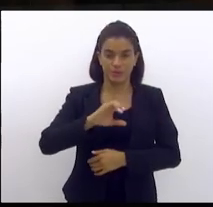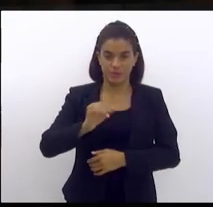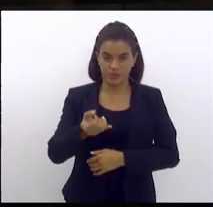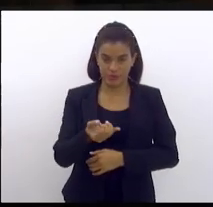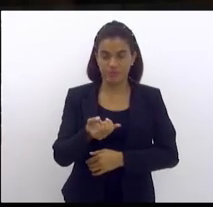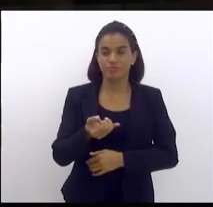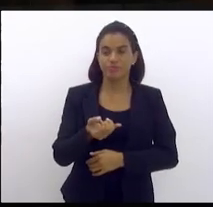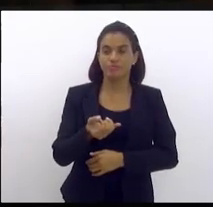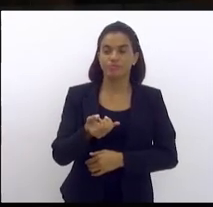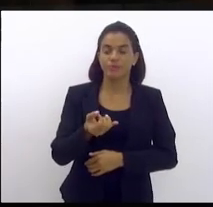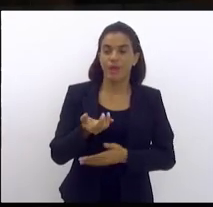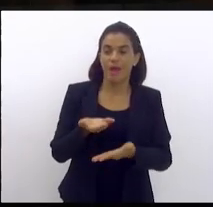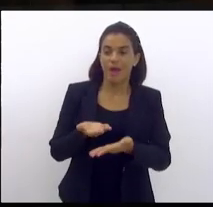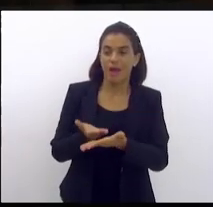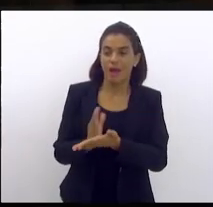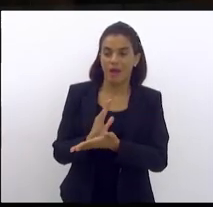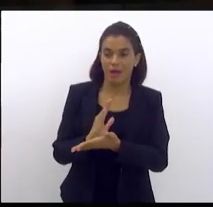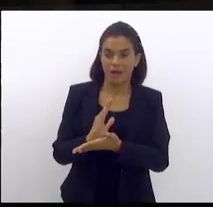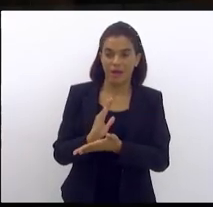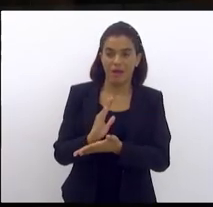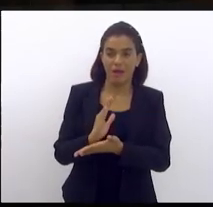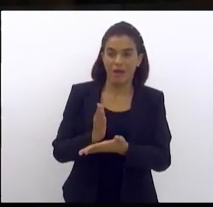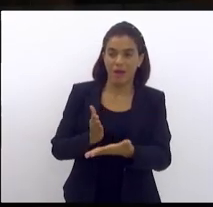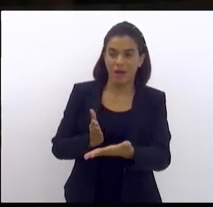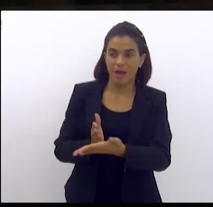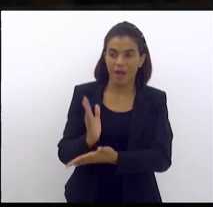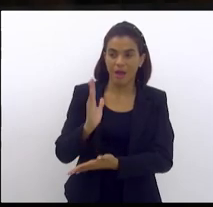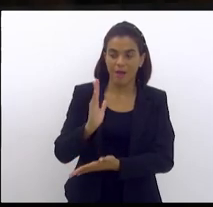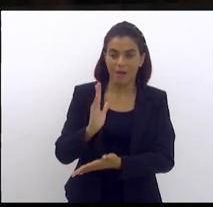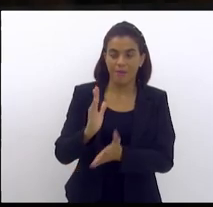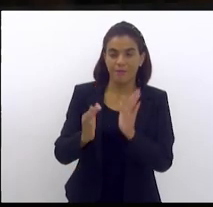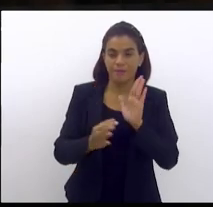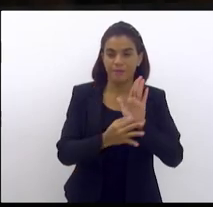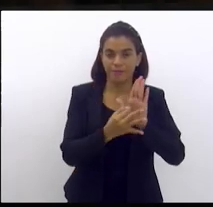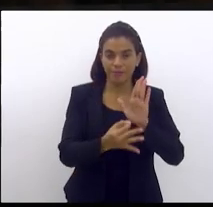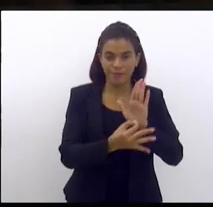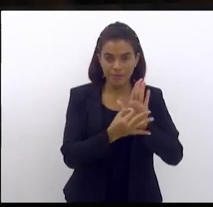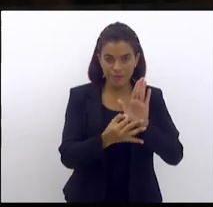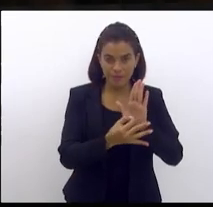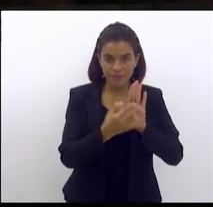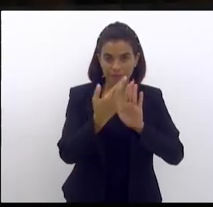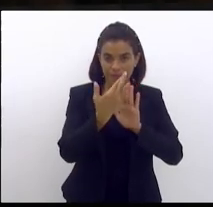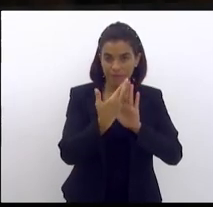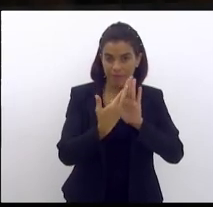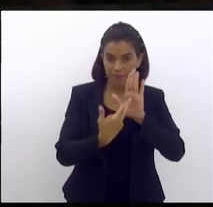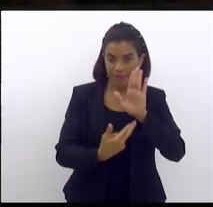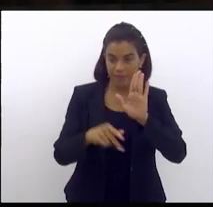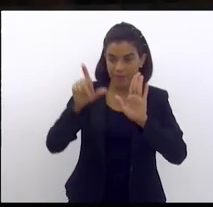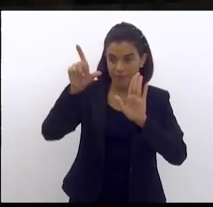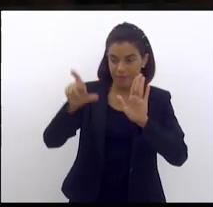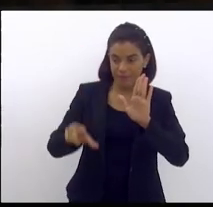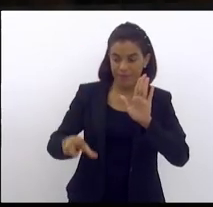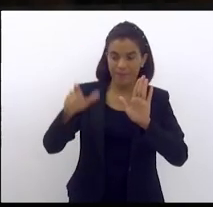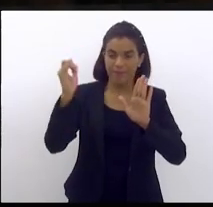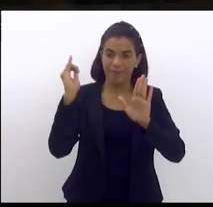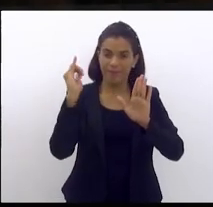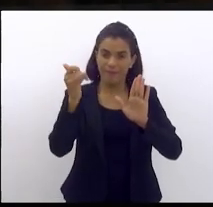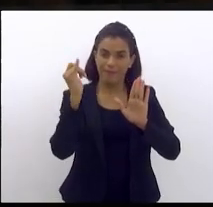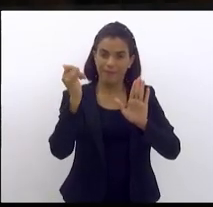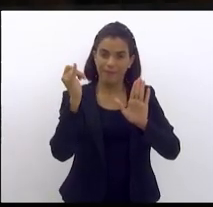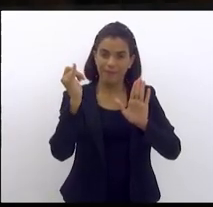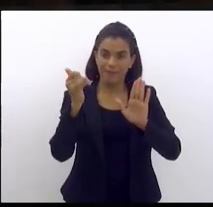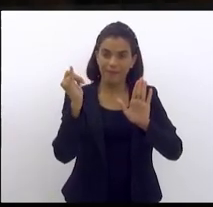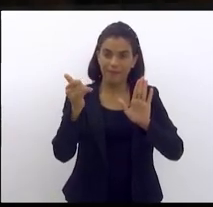justiça aprovou o parecer do relator no